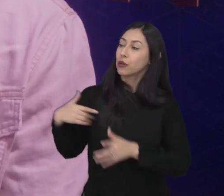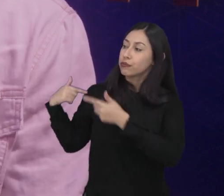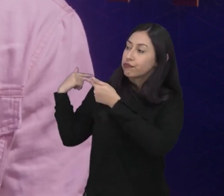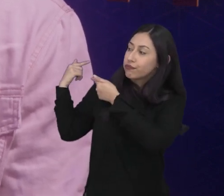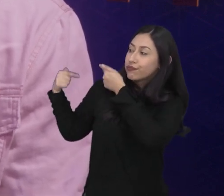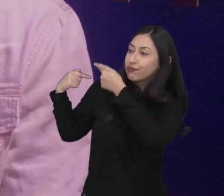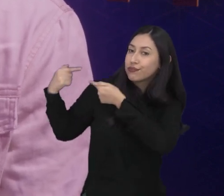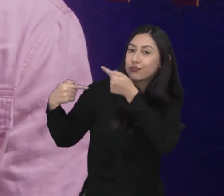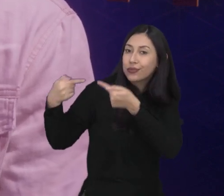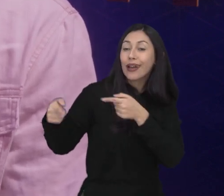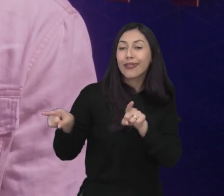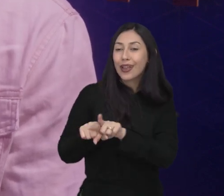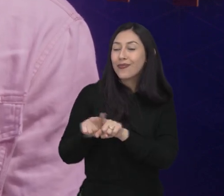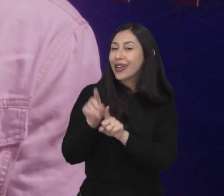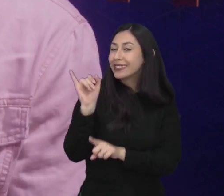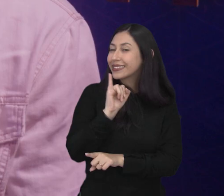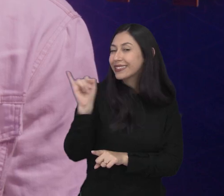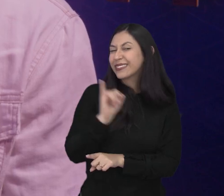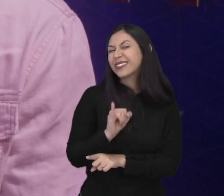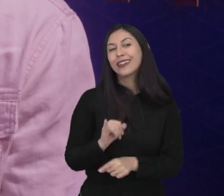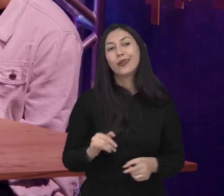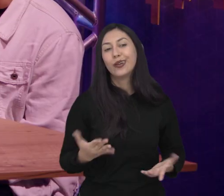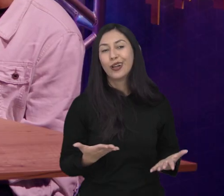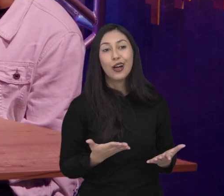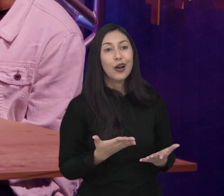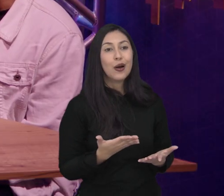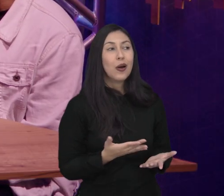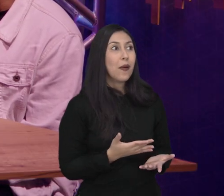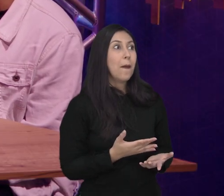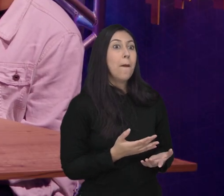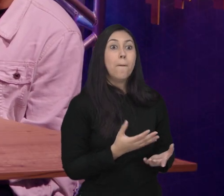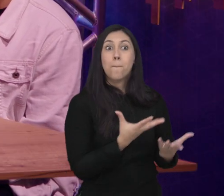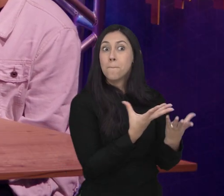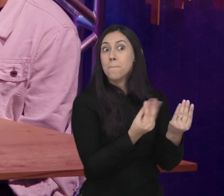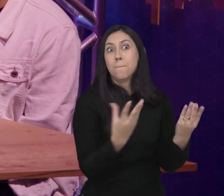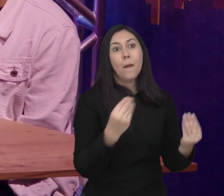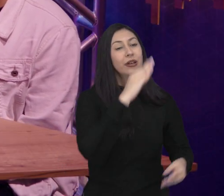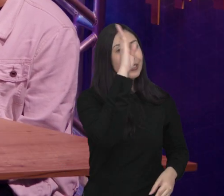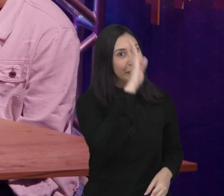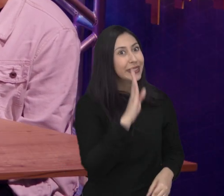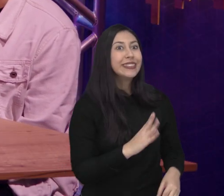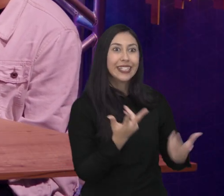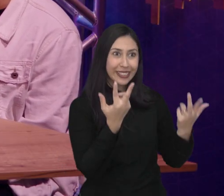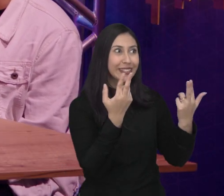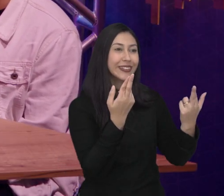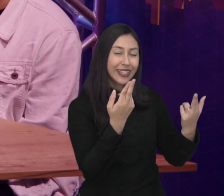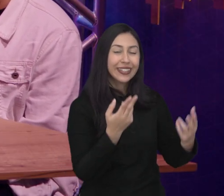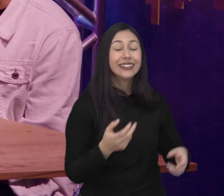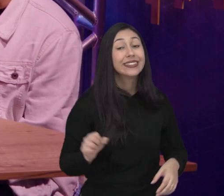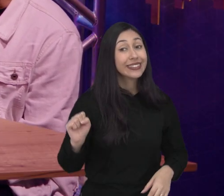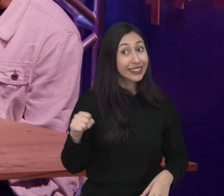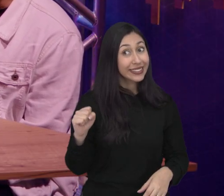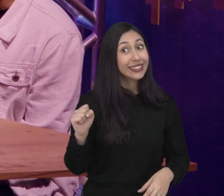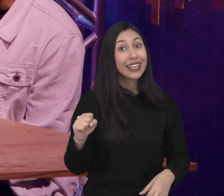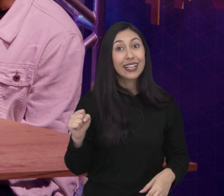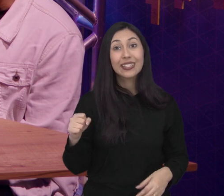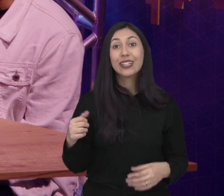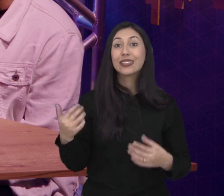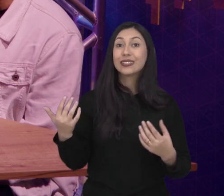tenho ascendência italiana. Eu acho que metade do brasileiro Exatamente, tem né, muito. dos